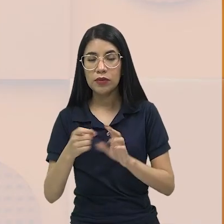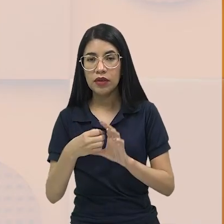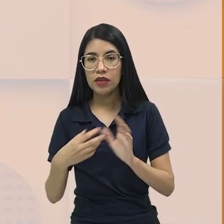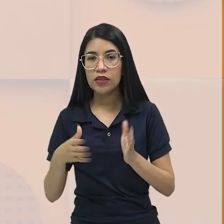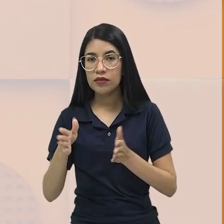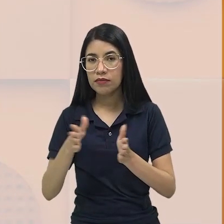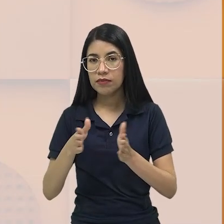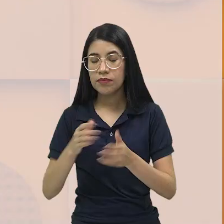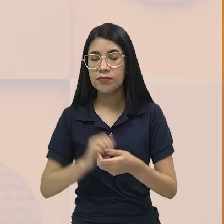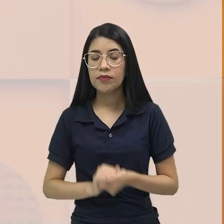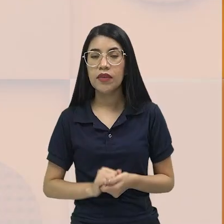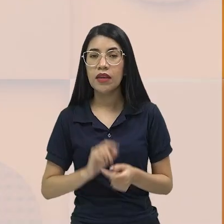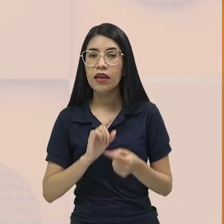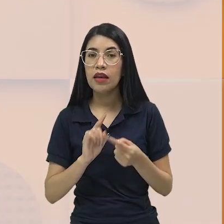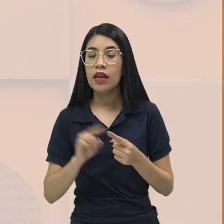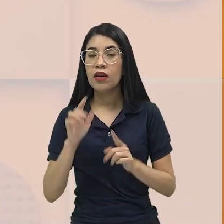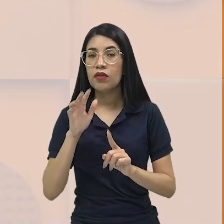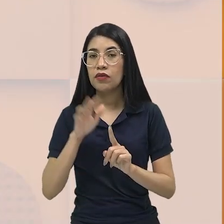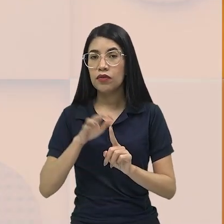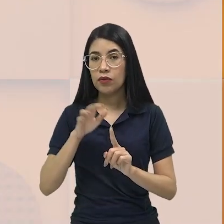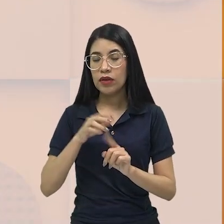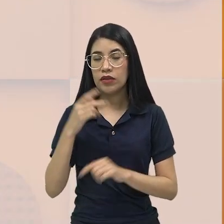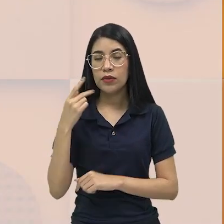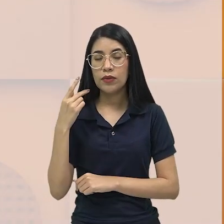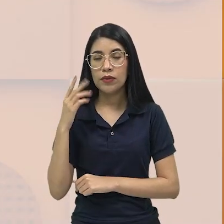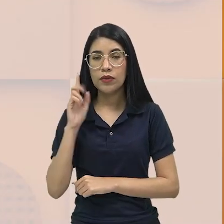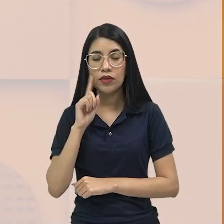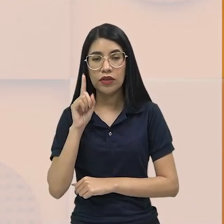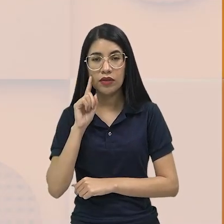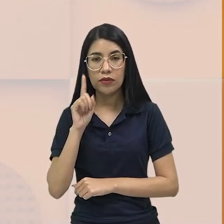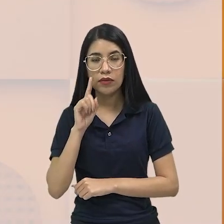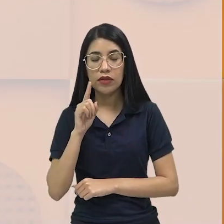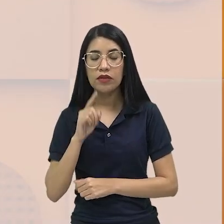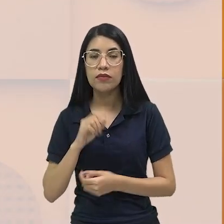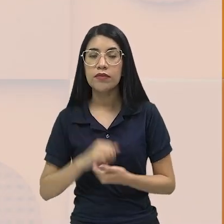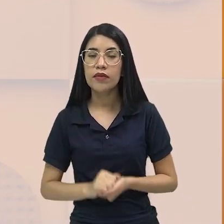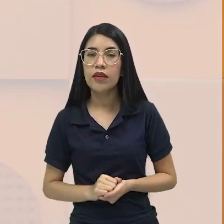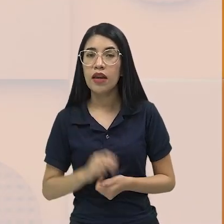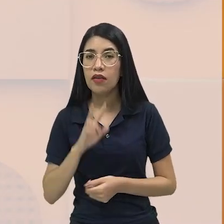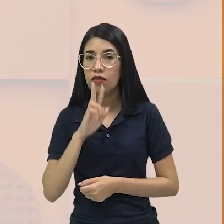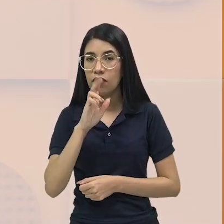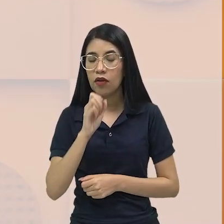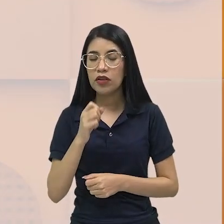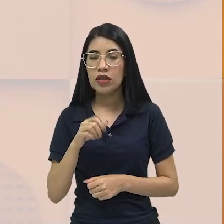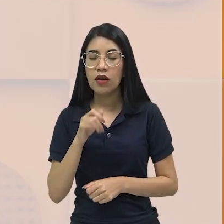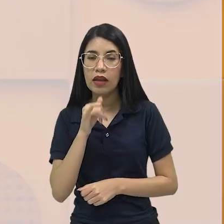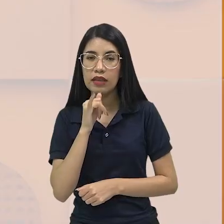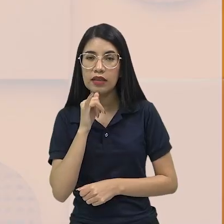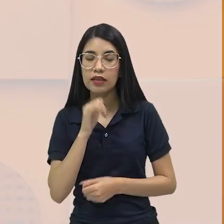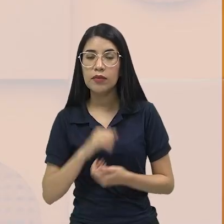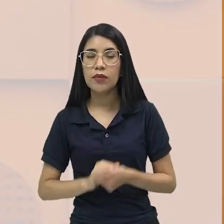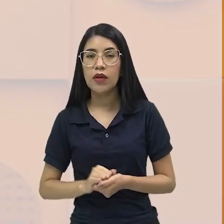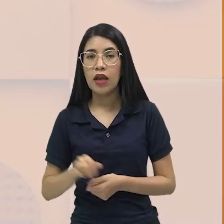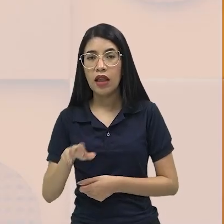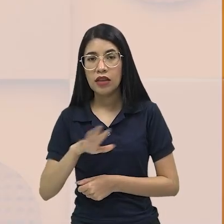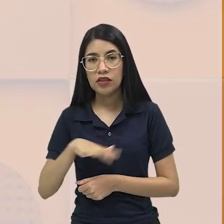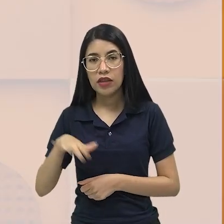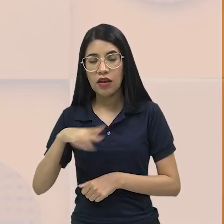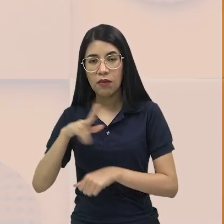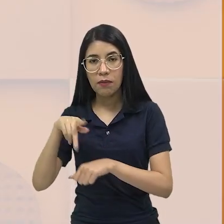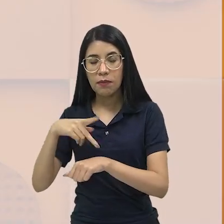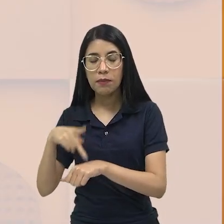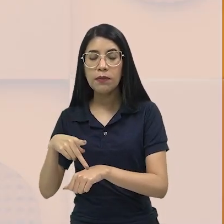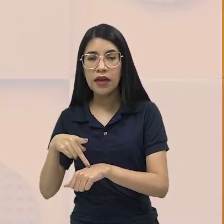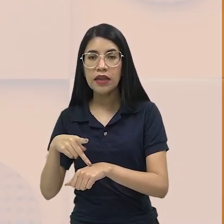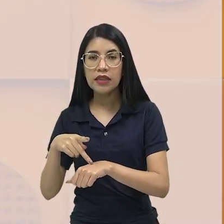Primeiro, a influência dos Estados Unidos na América Latina ao ponto de basicamente pegar um país emancipado